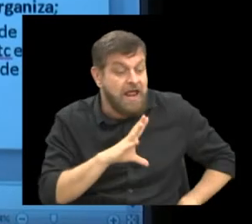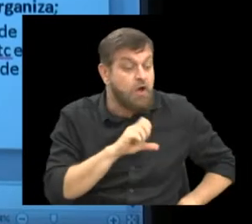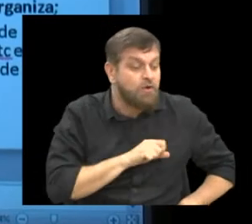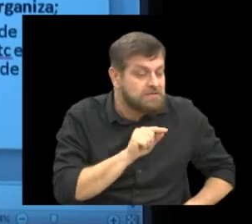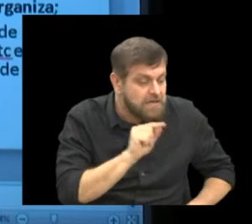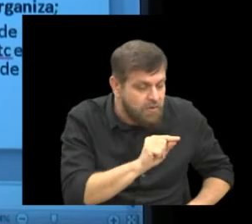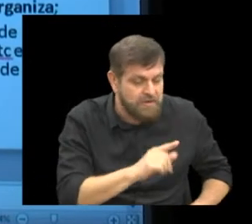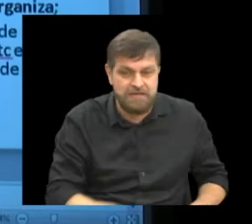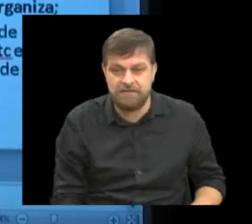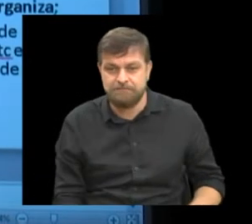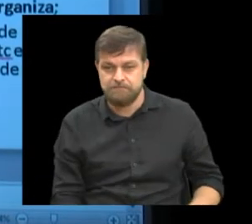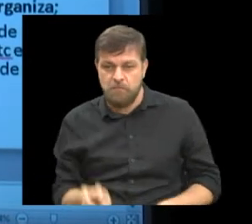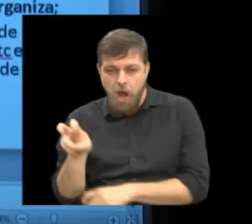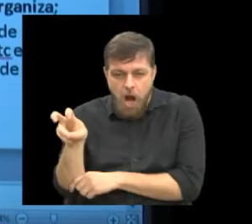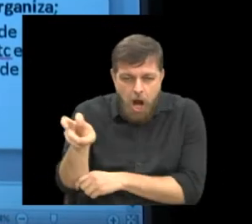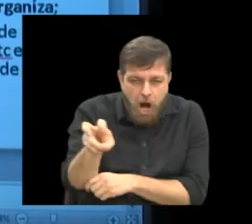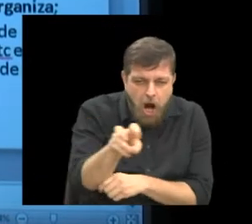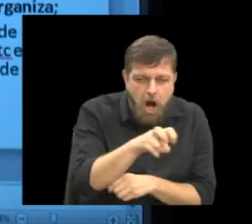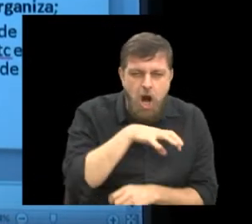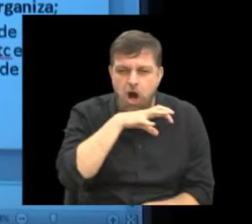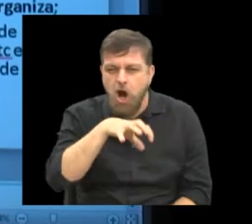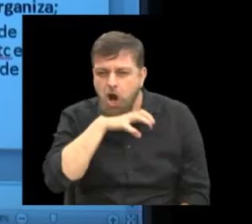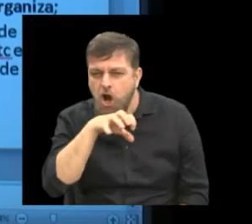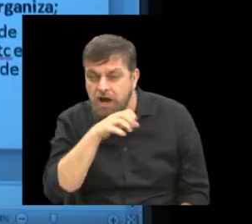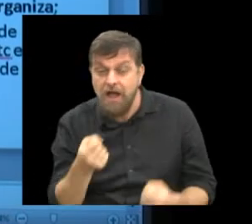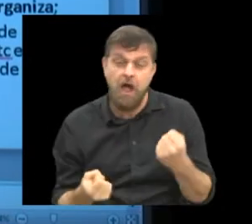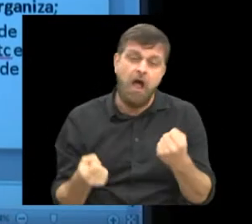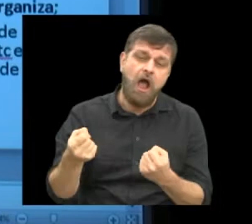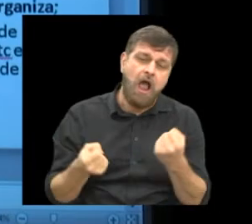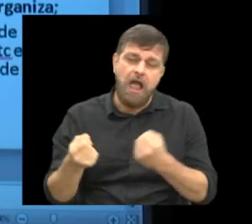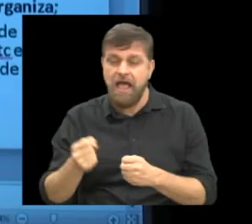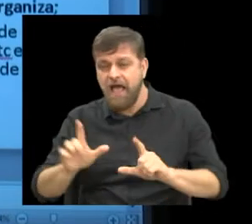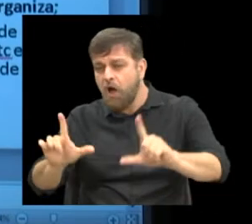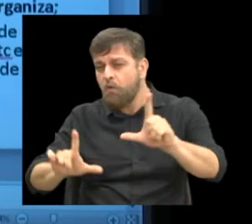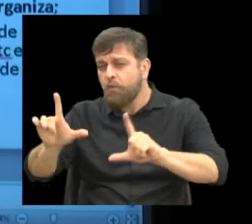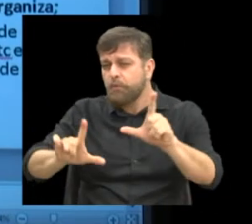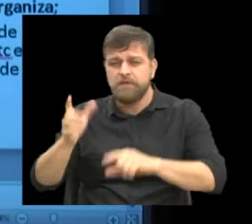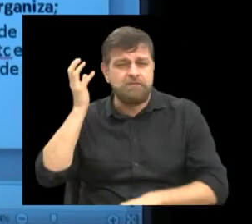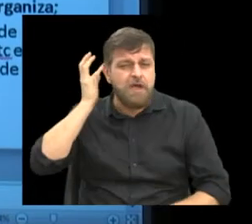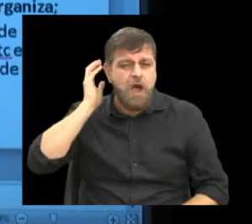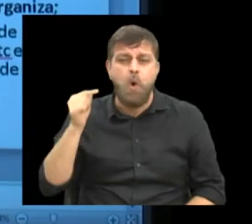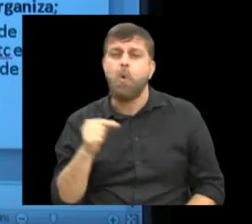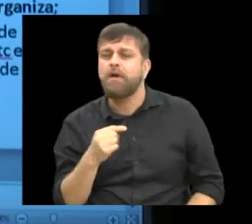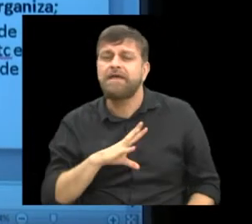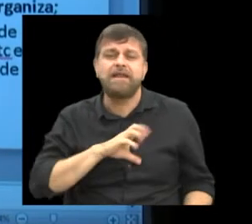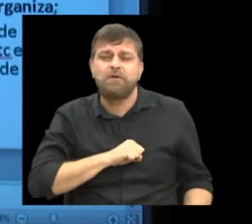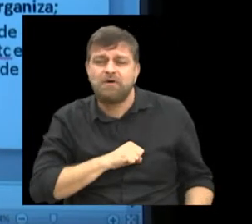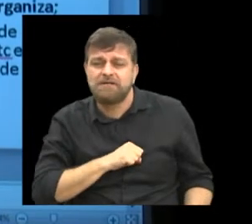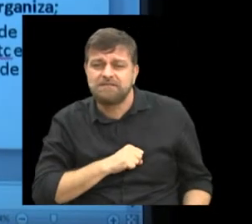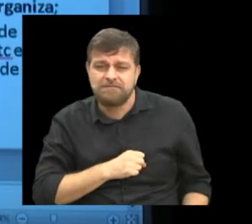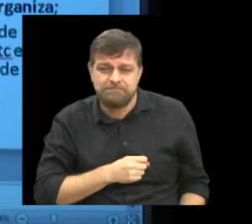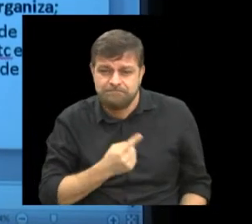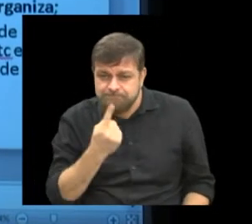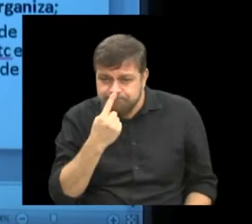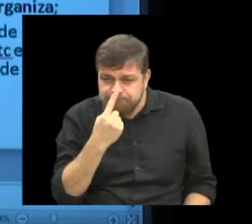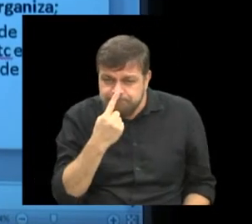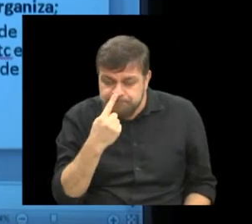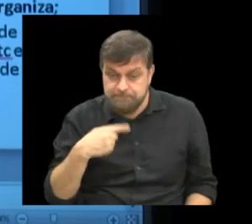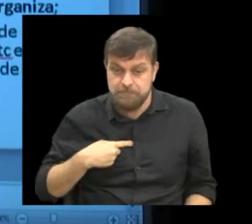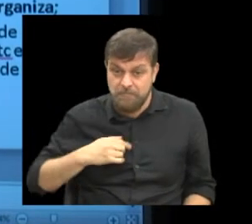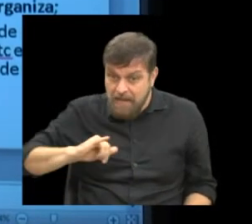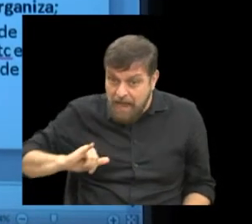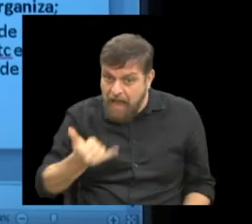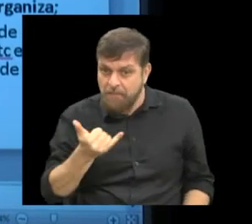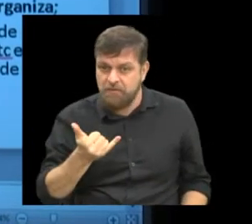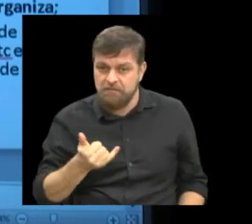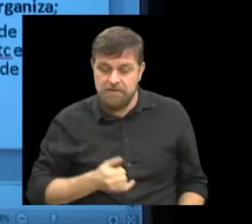Exemplo, dinossauros, os animais, carros, TV, rádio e etc. E utilizar isso a favor do seu